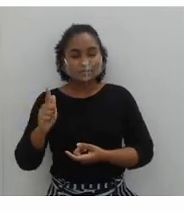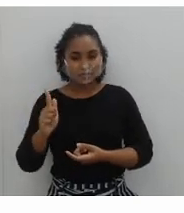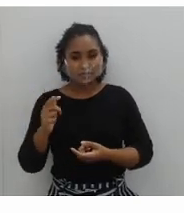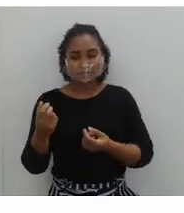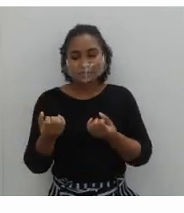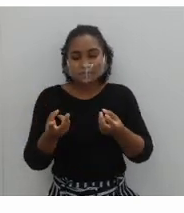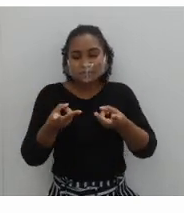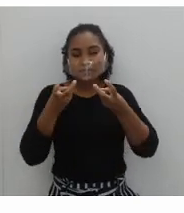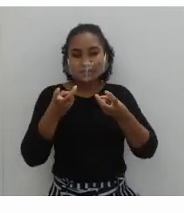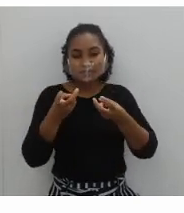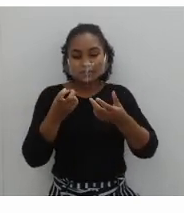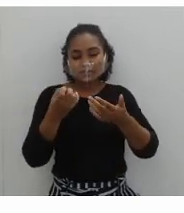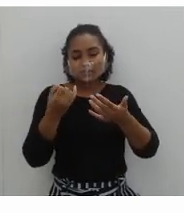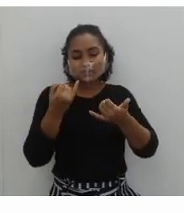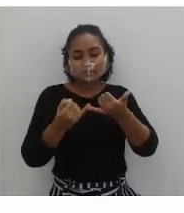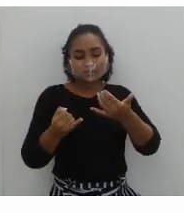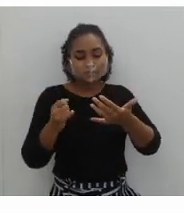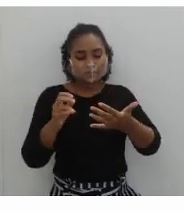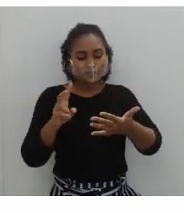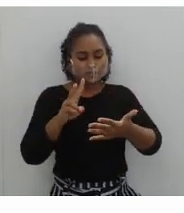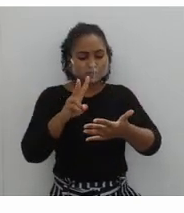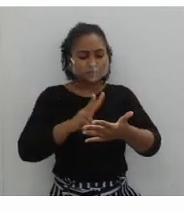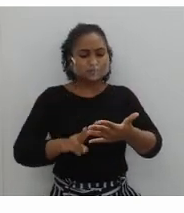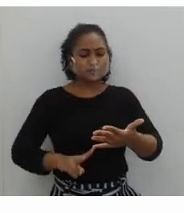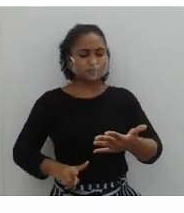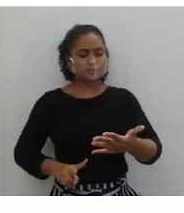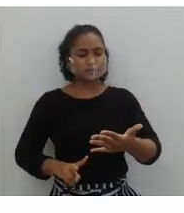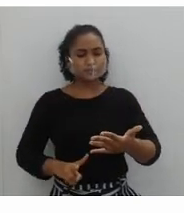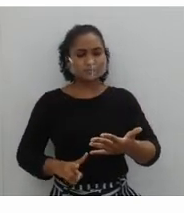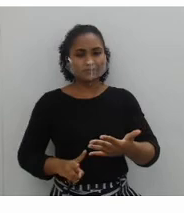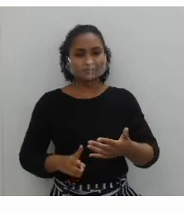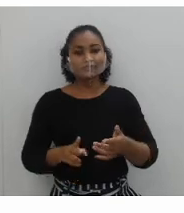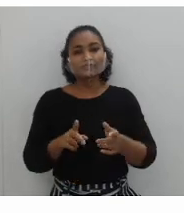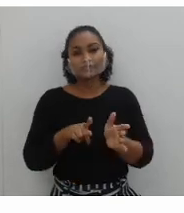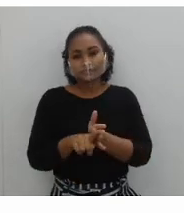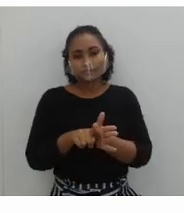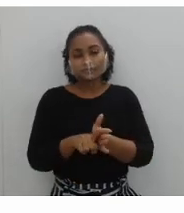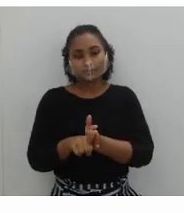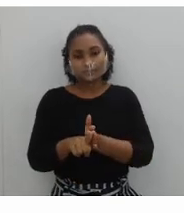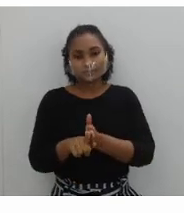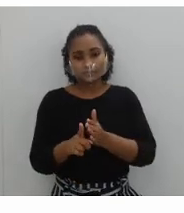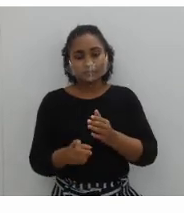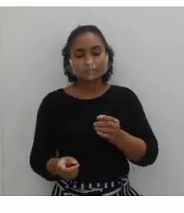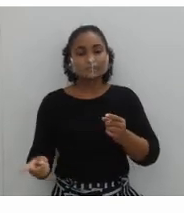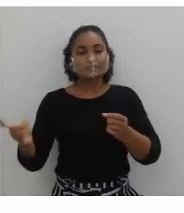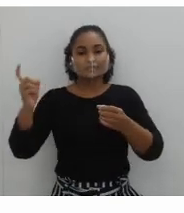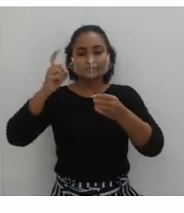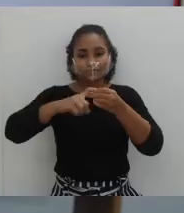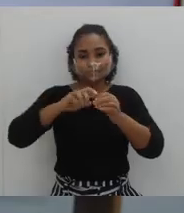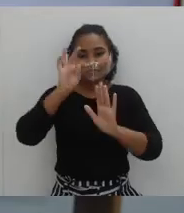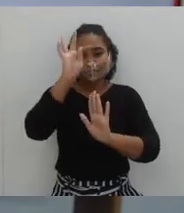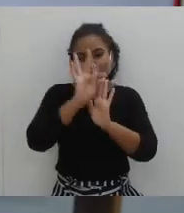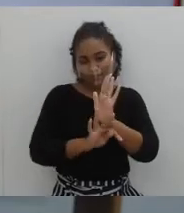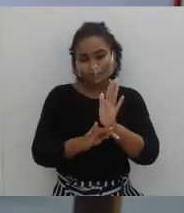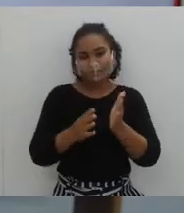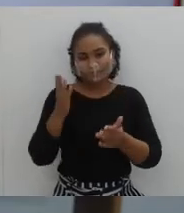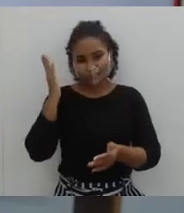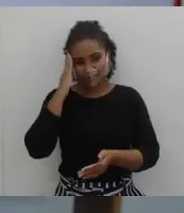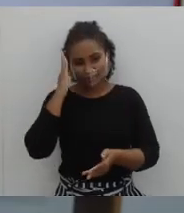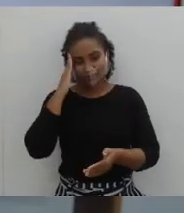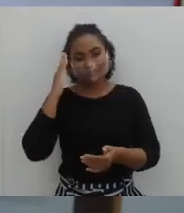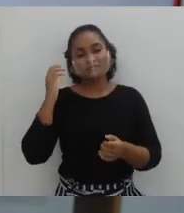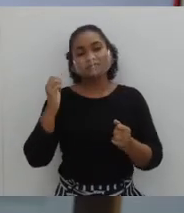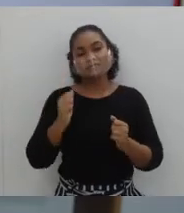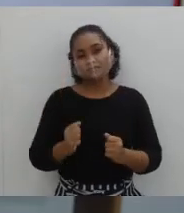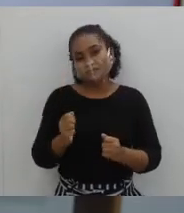texto buscando detalhes. Então, geralmente isso acontece quando você vai para as questões primeiro e depois você vai buscar a resposta no texto. Então,